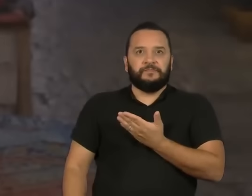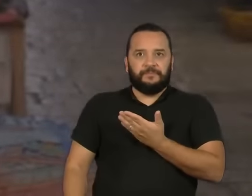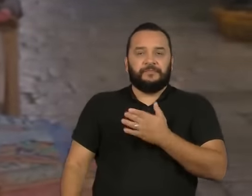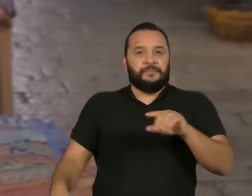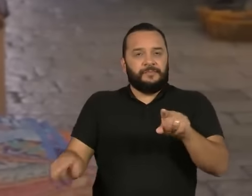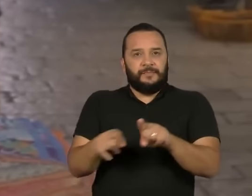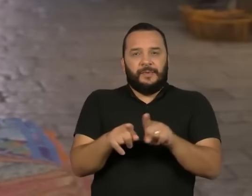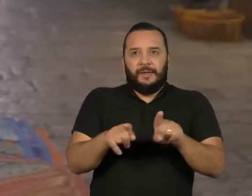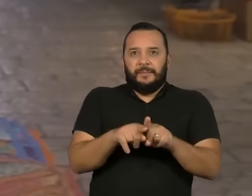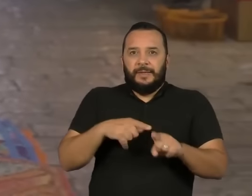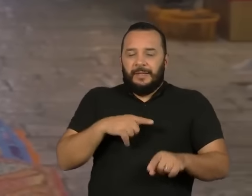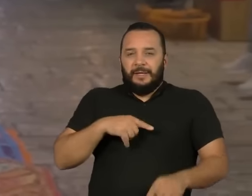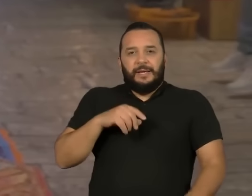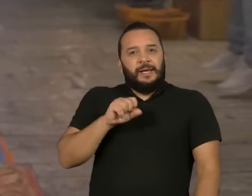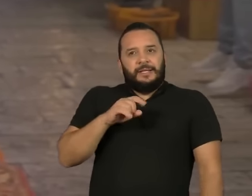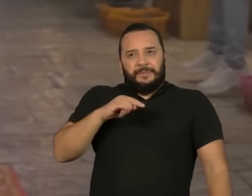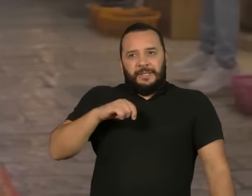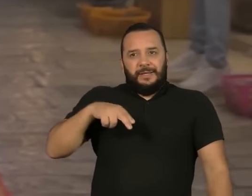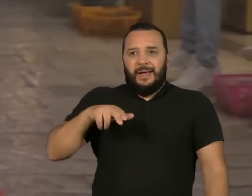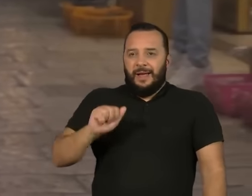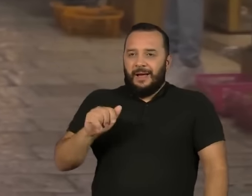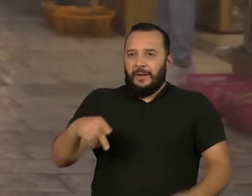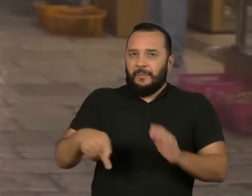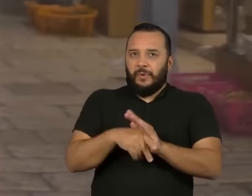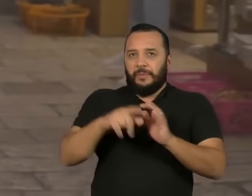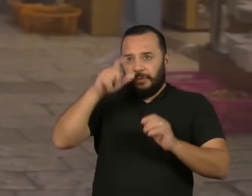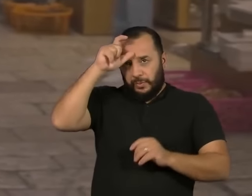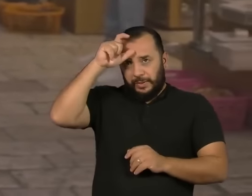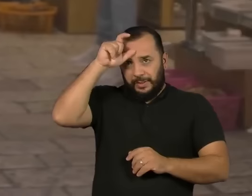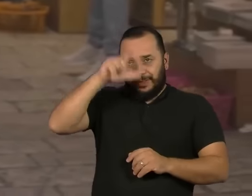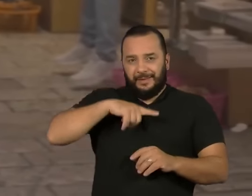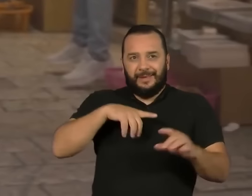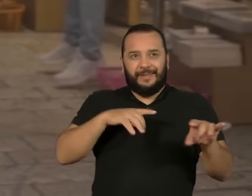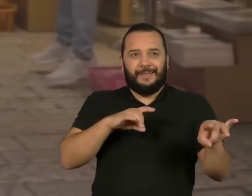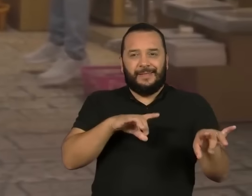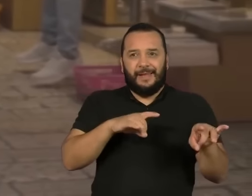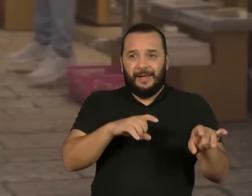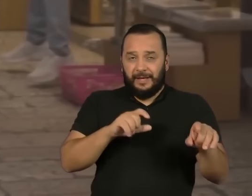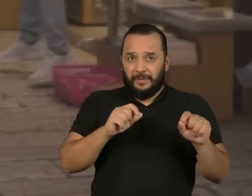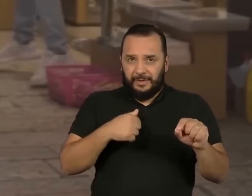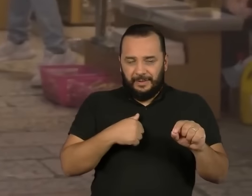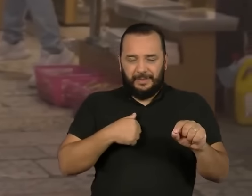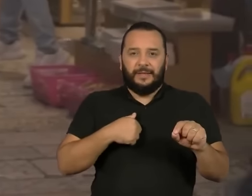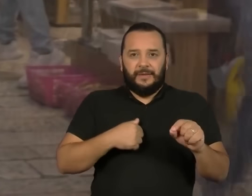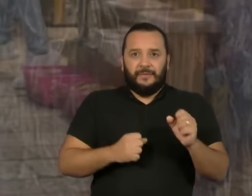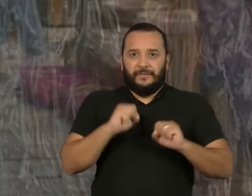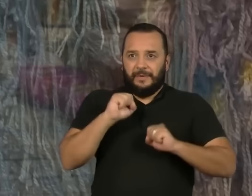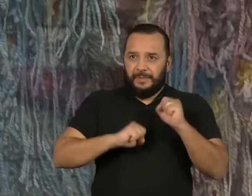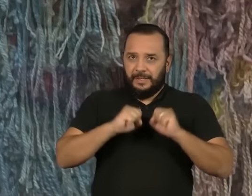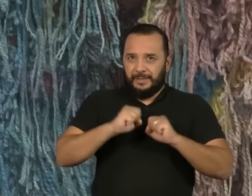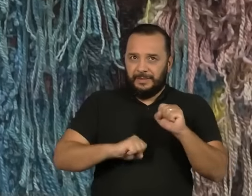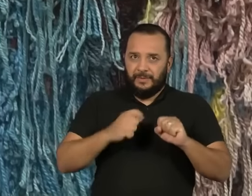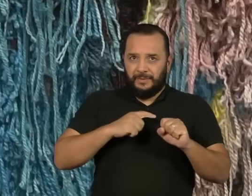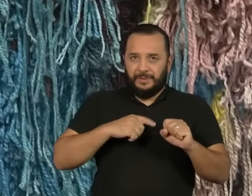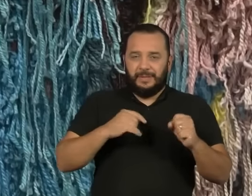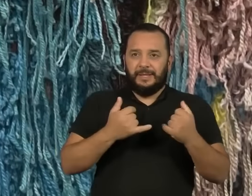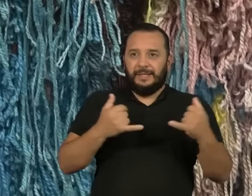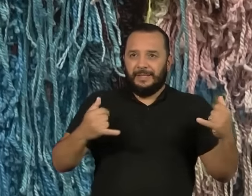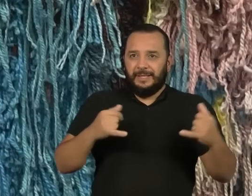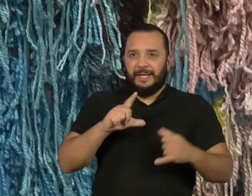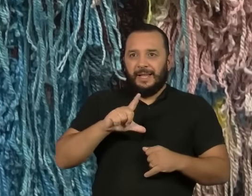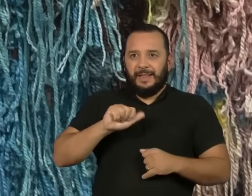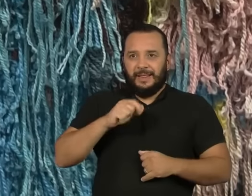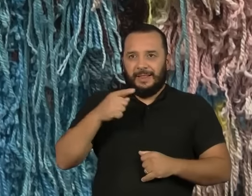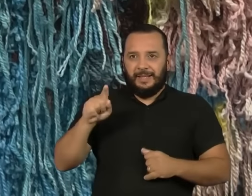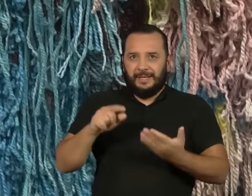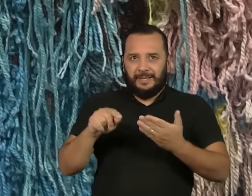Já na cidade de Esmirna, na Turquia, foi desenvolvida uma técnica de manufatura de tapetes que utiliza fios de lã nos quais